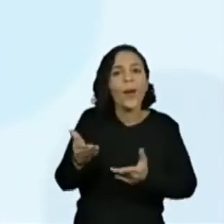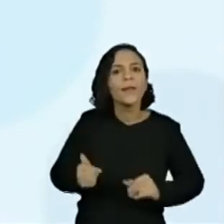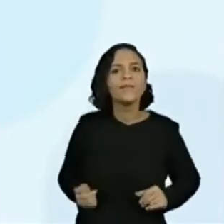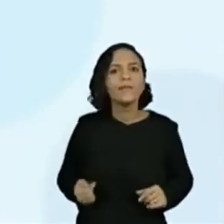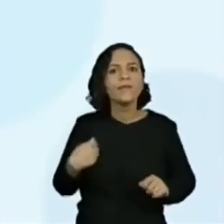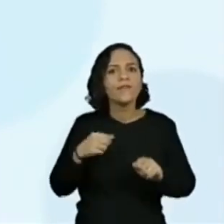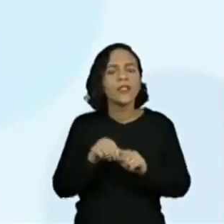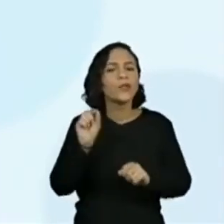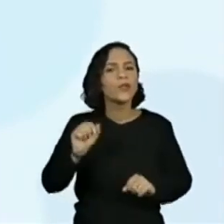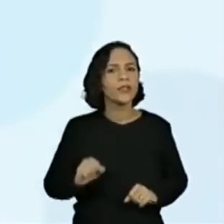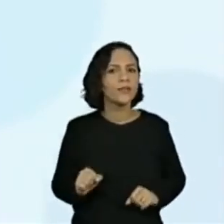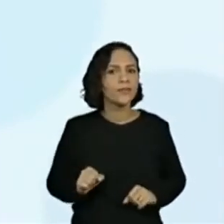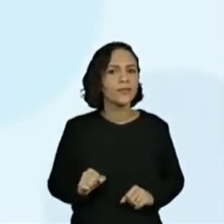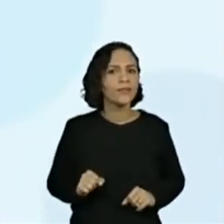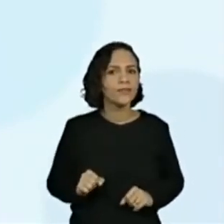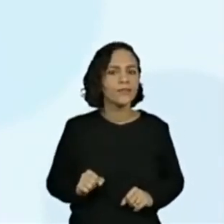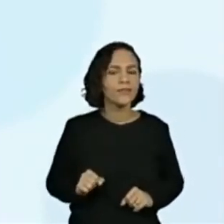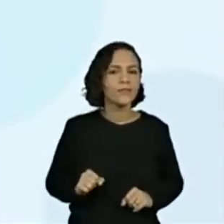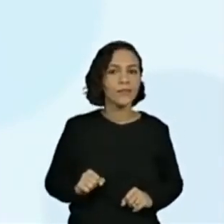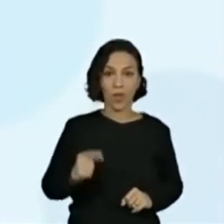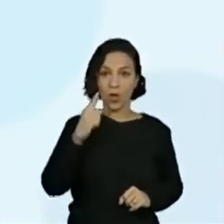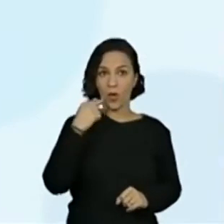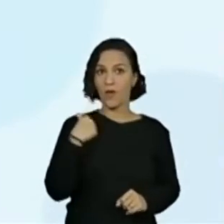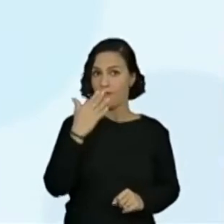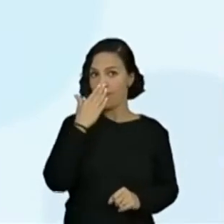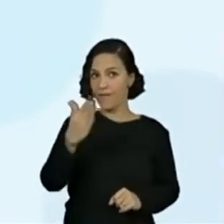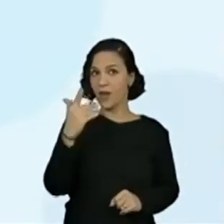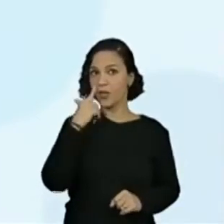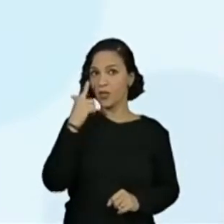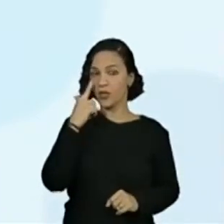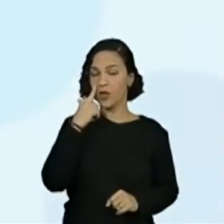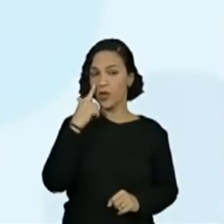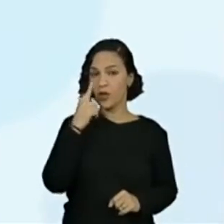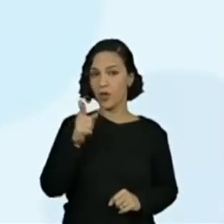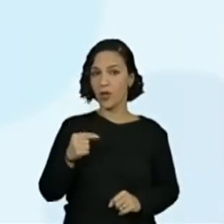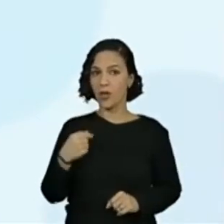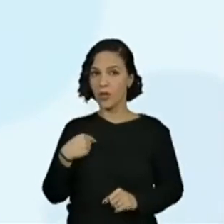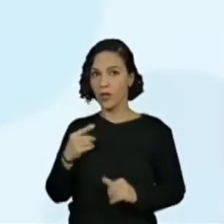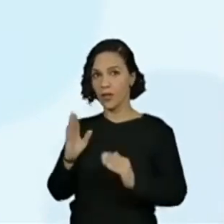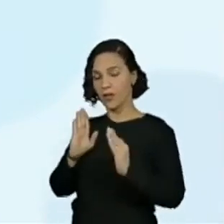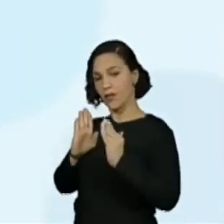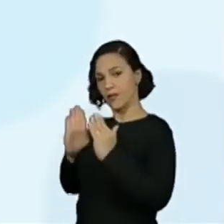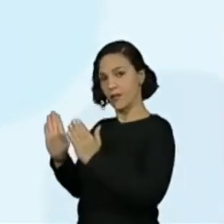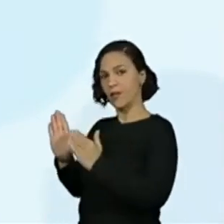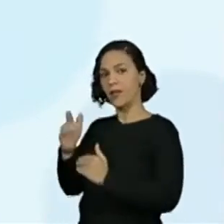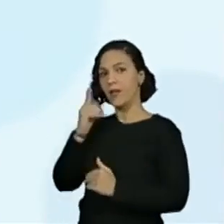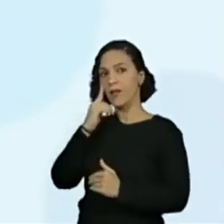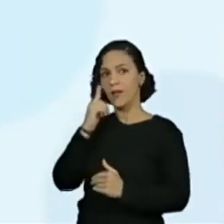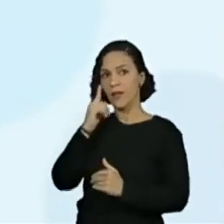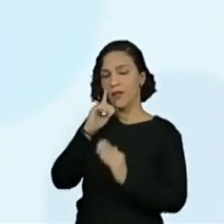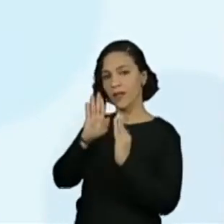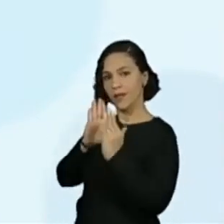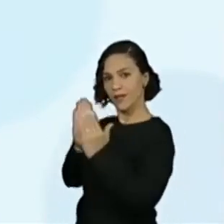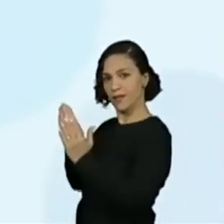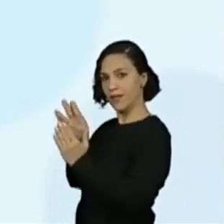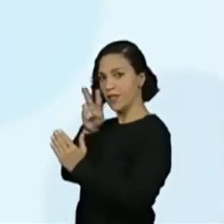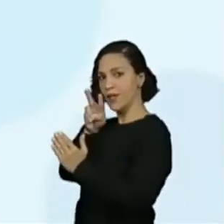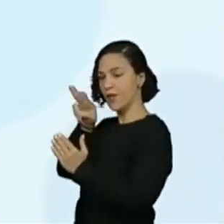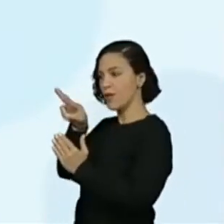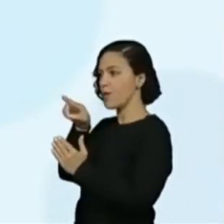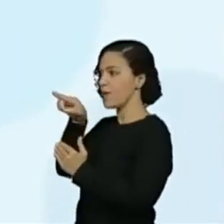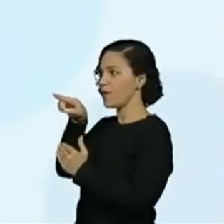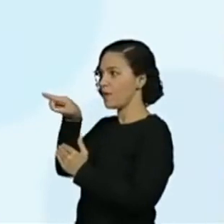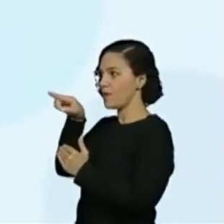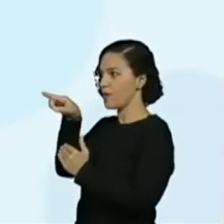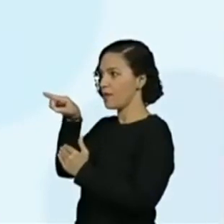acontece? Você vai virar... Você tá em frente aqui, ó, né? Olha, olhando para cá. Vai virar... Vai fazer o